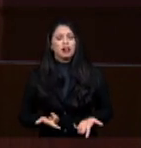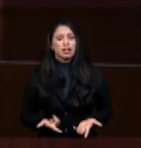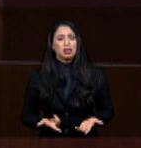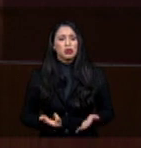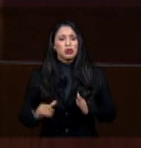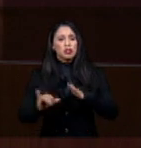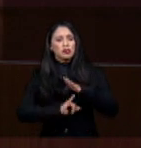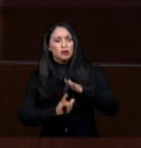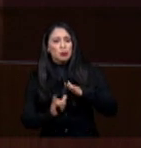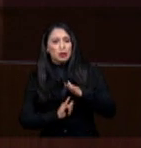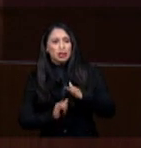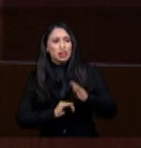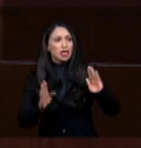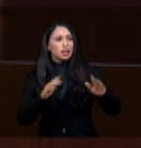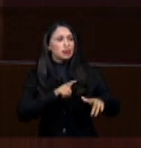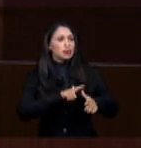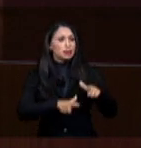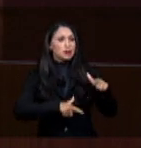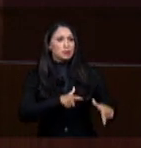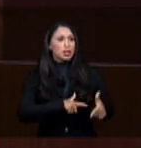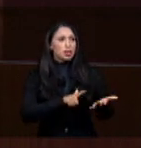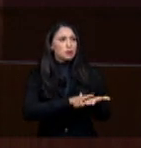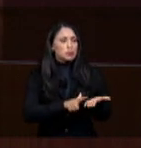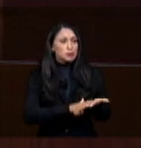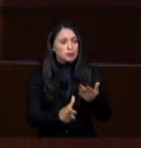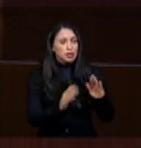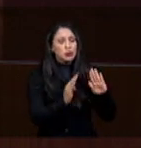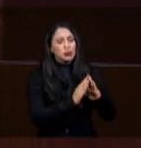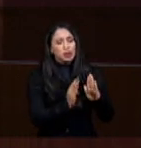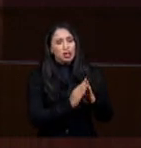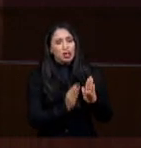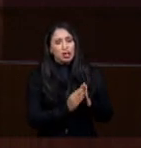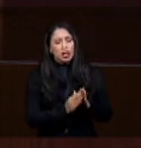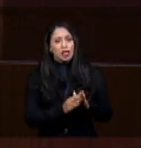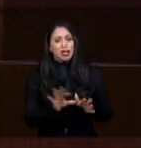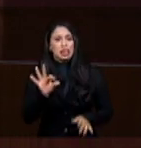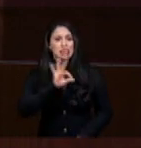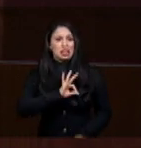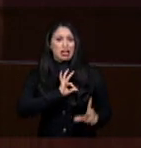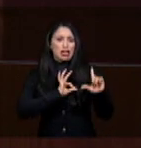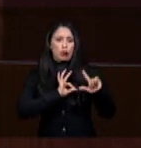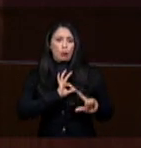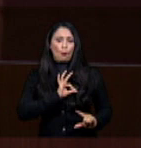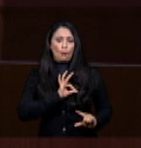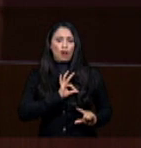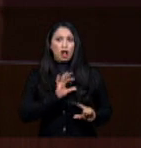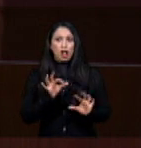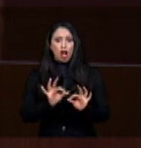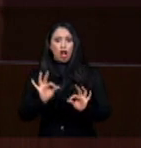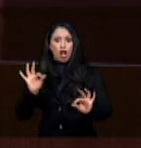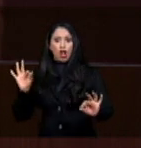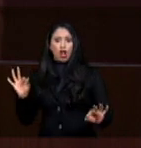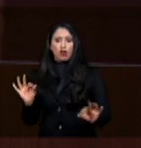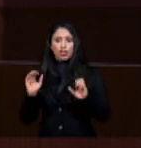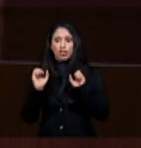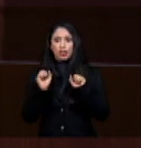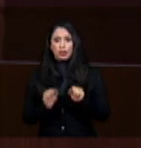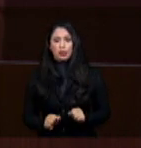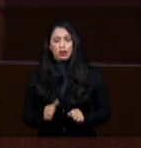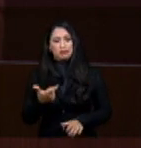informalidade nas ocupações de baixa remuneração longe dos espaços de Poder sem caneta